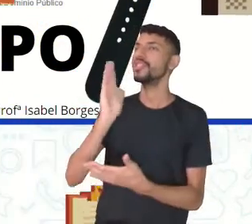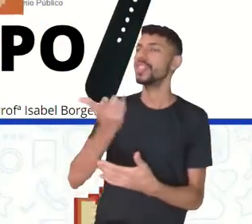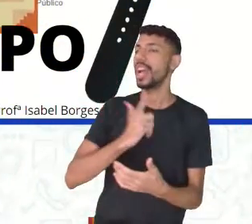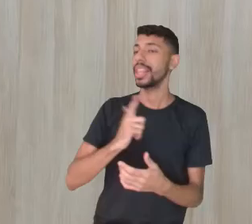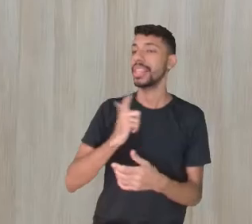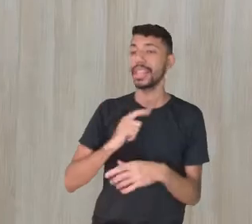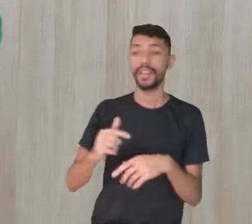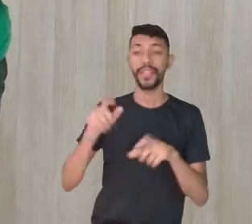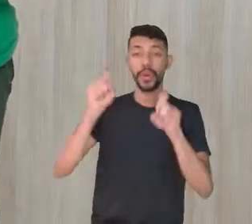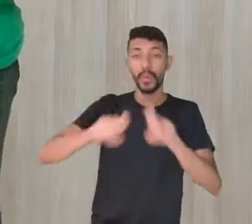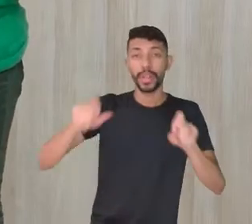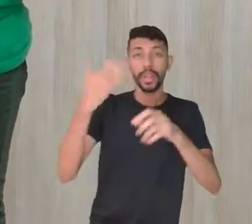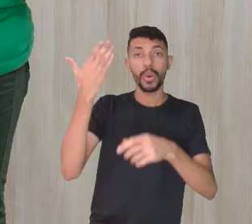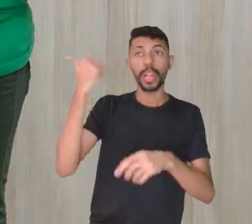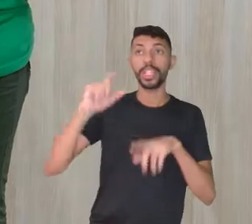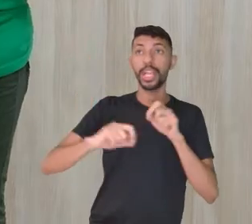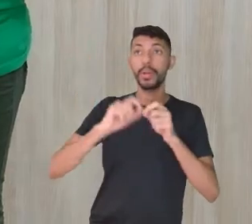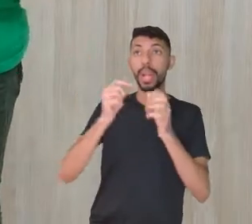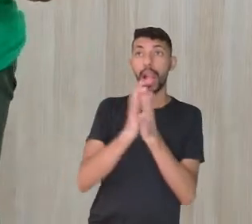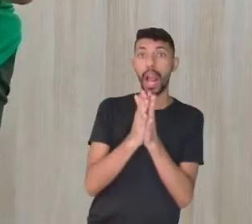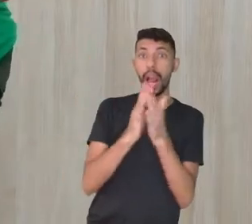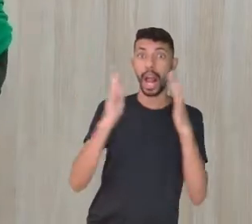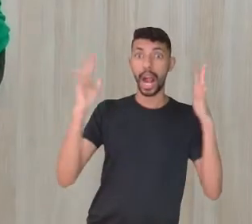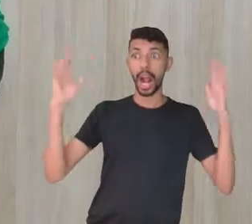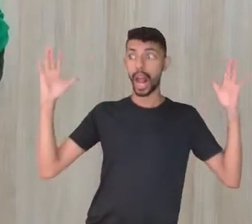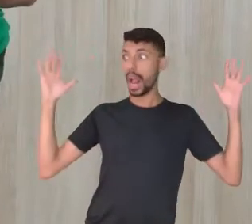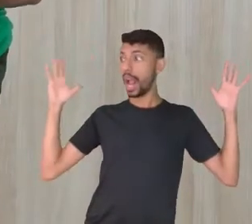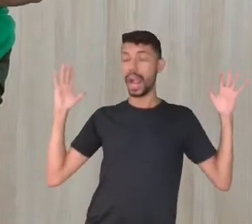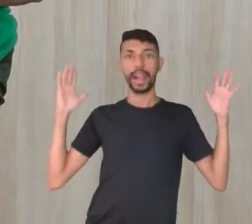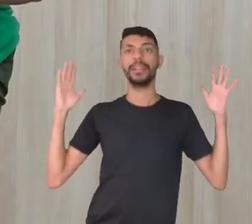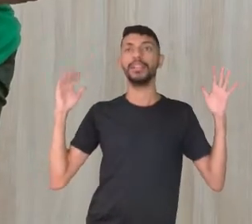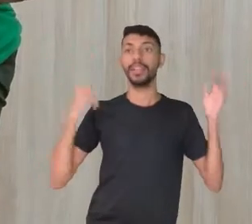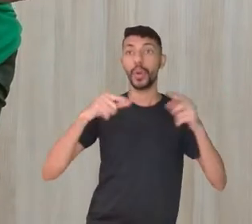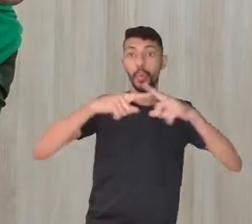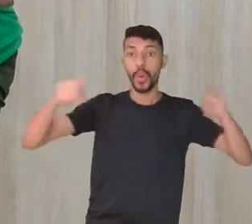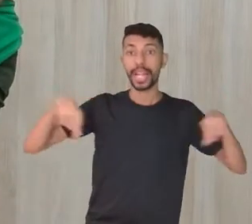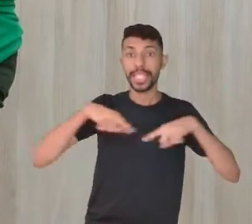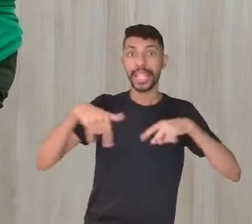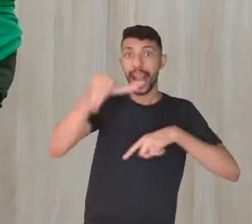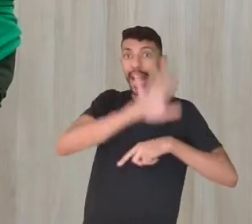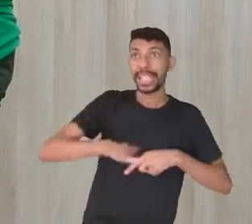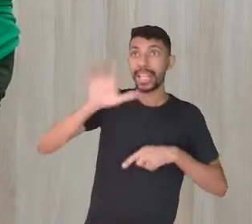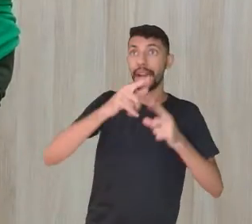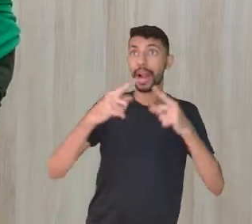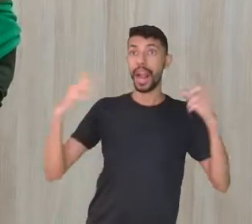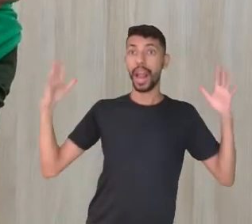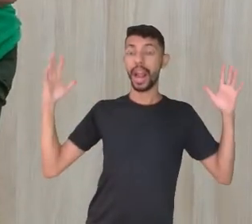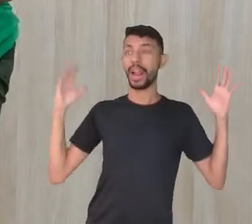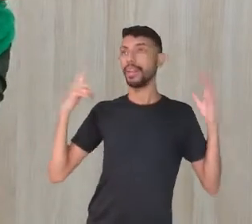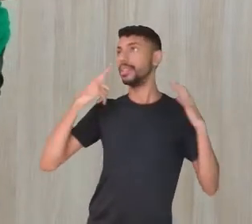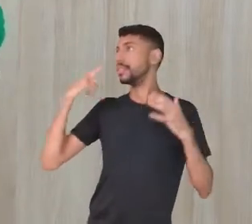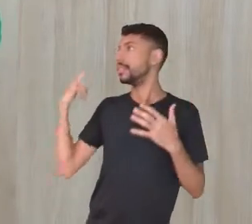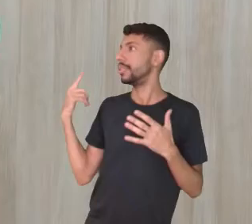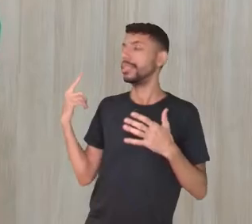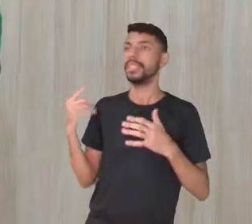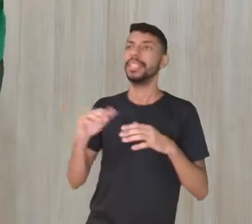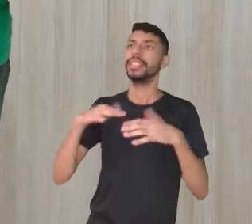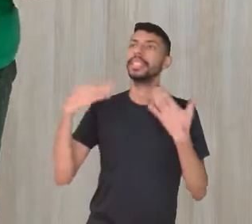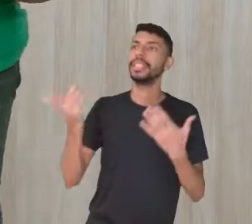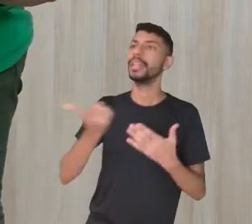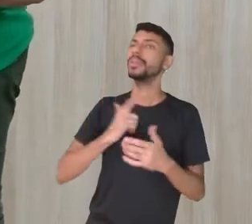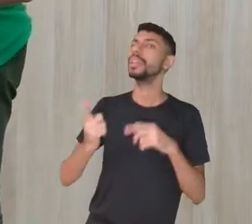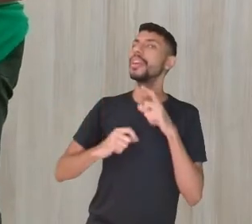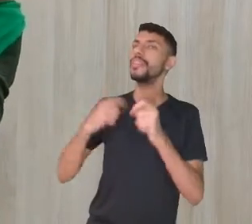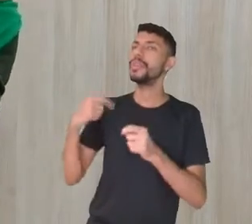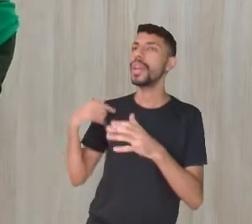sala inteira. Uma máquina que ocupava uma sala inteira. E aí a gente está vendo as inovações até chegar,